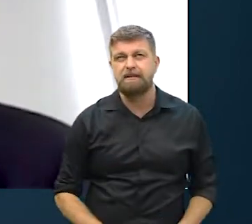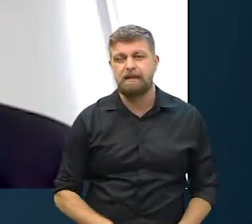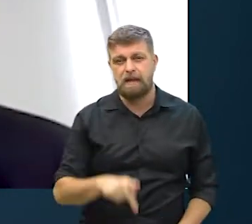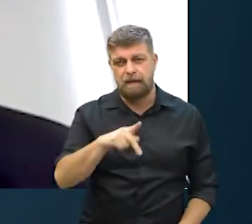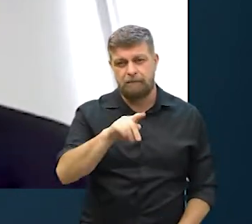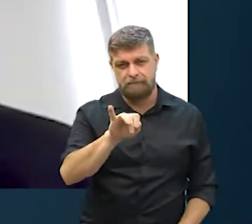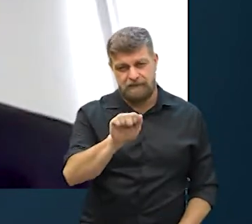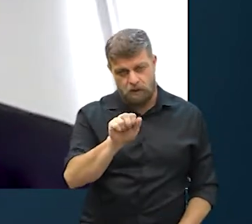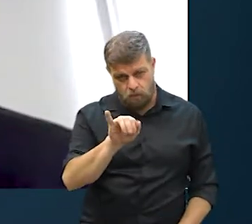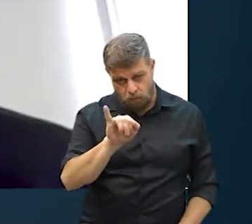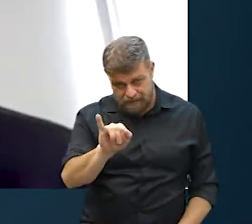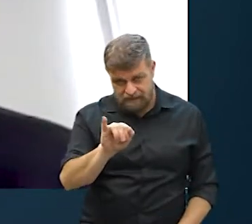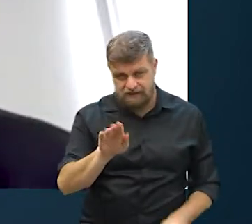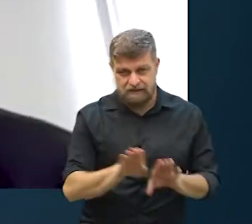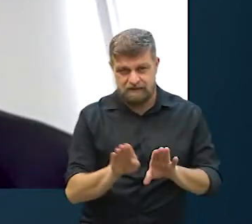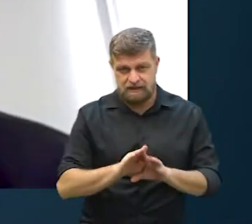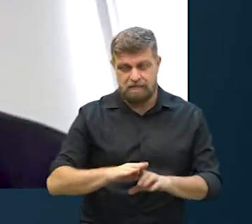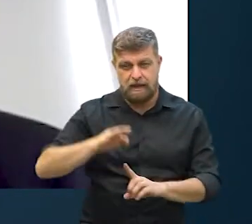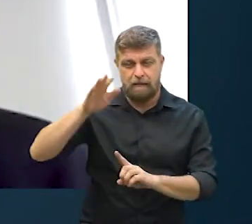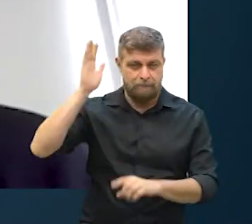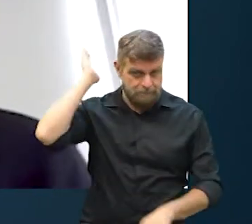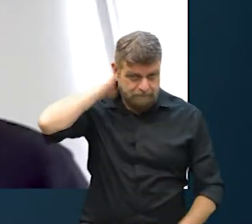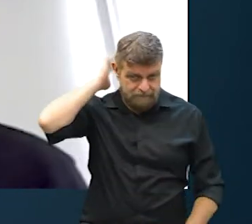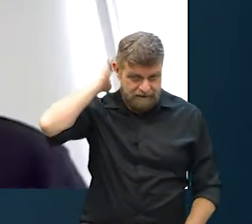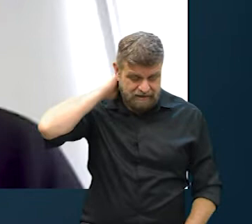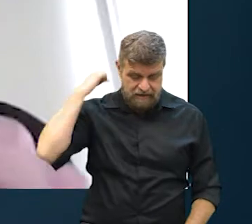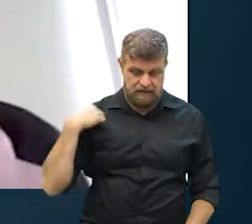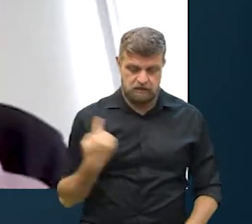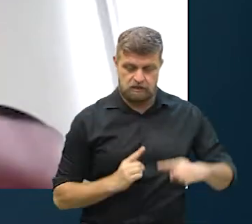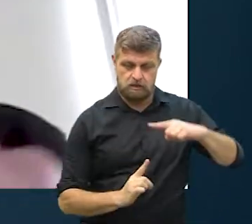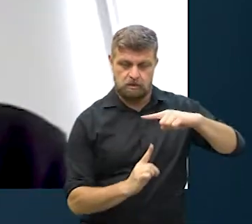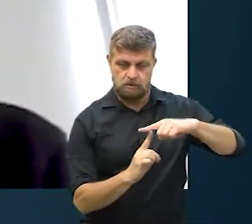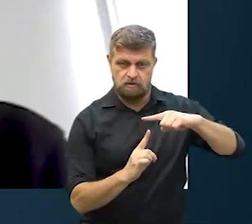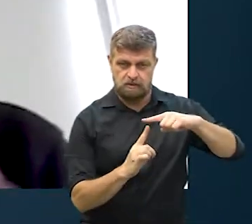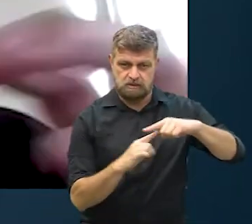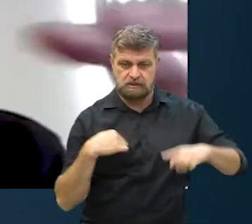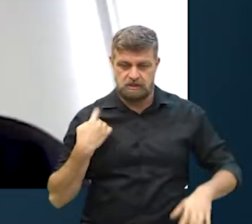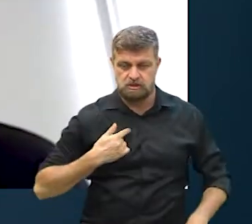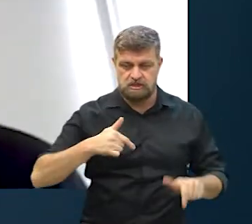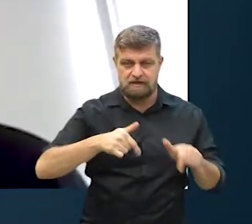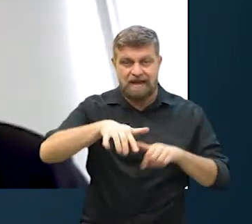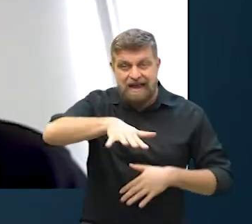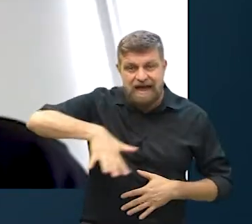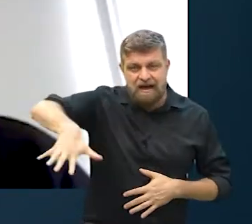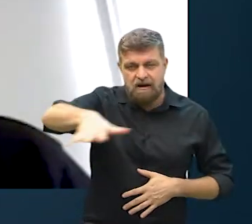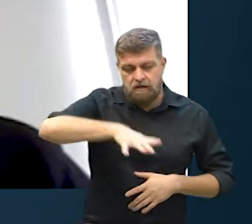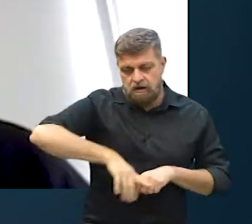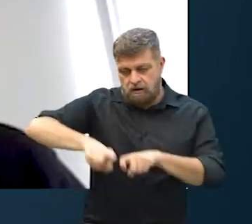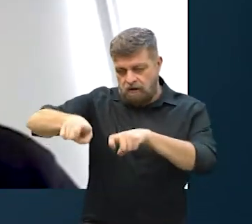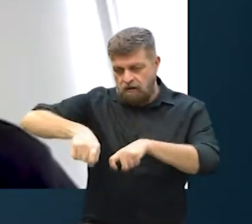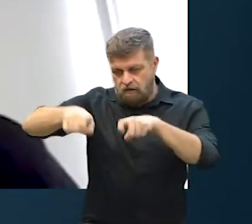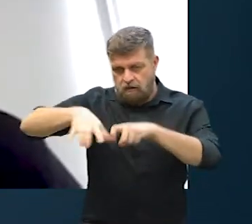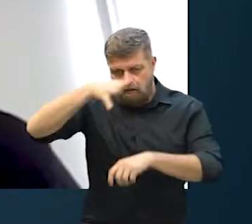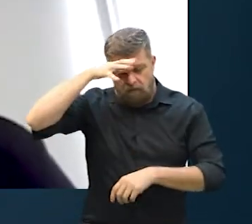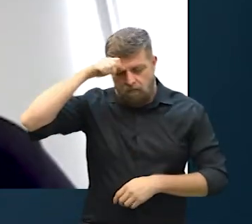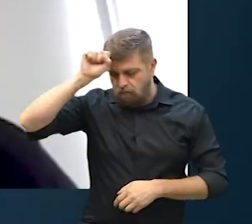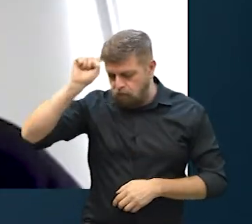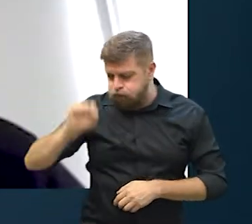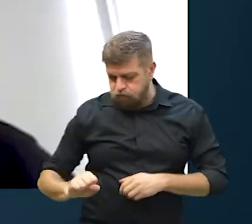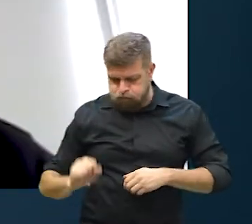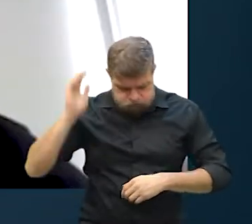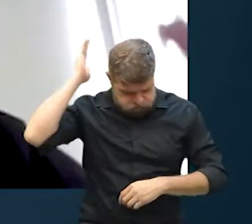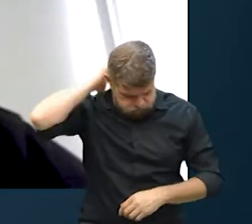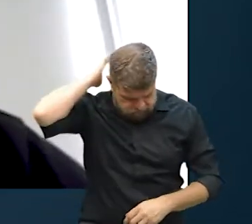Piauí, Pará e entrando no Tocantins também. E isso ajuda a gente a trabalhar no arco do grão, né? Que a gente vai ali do Mato Grosso